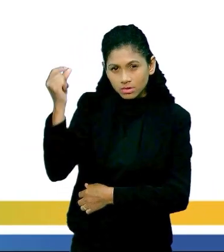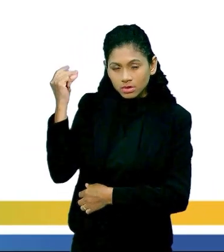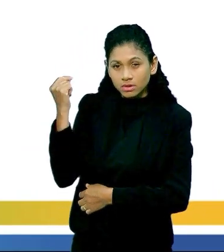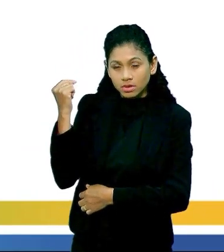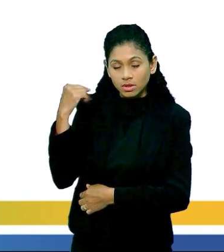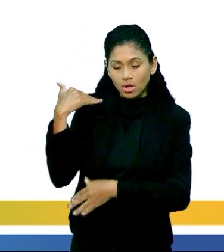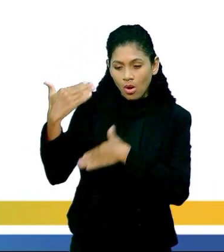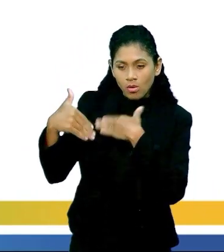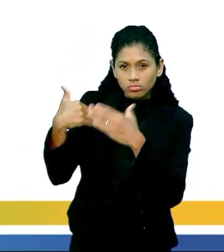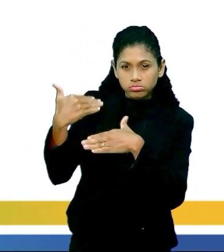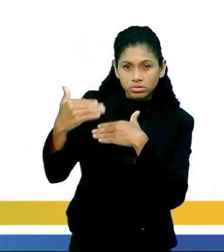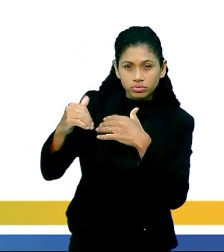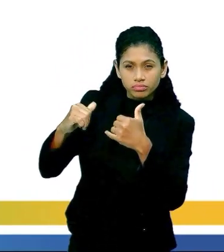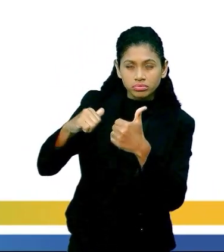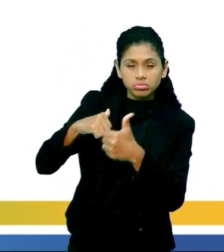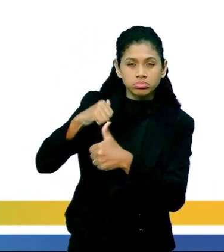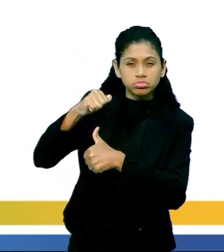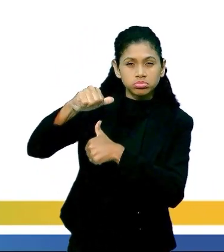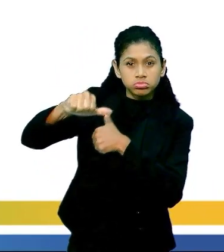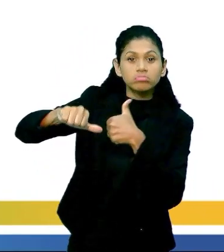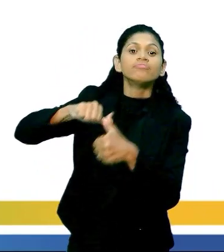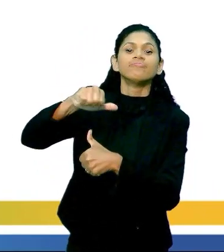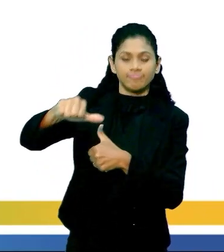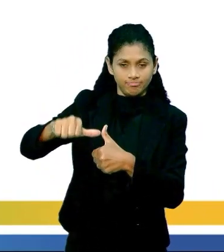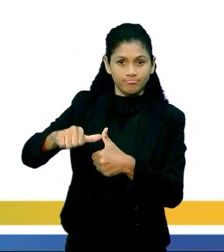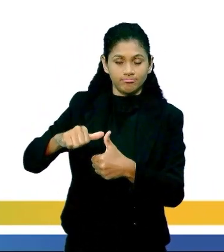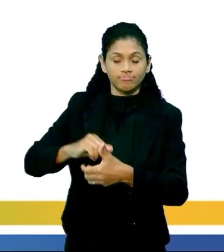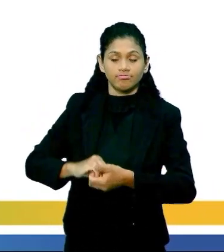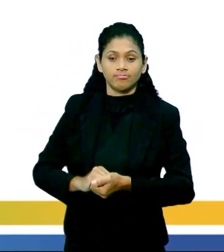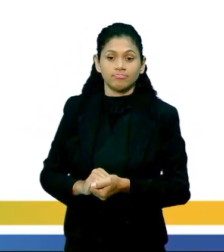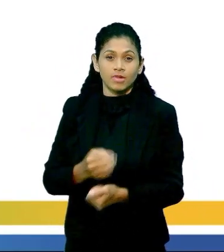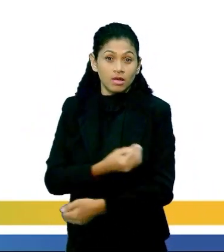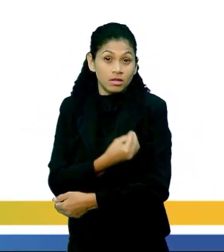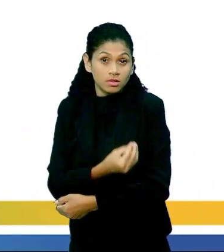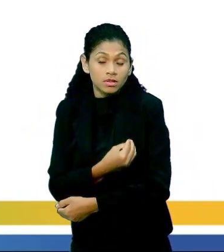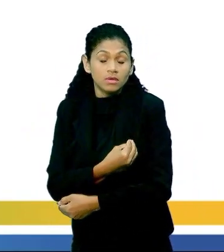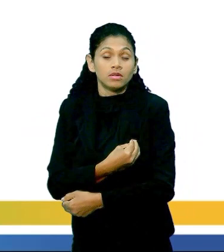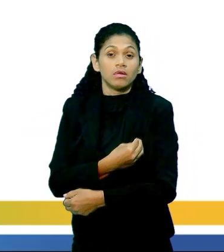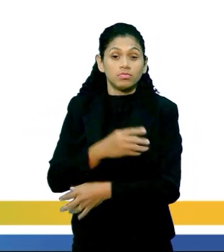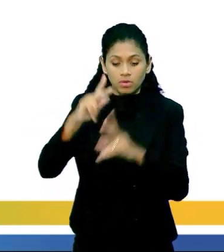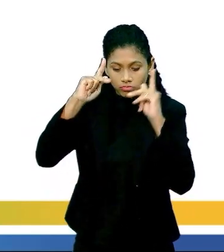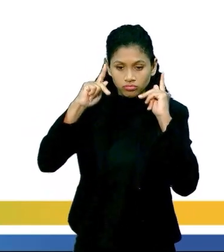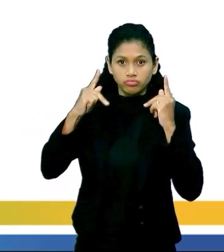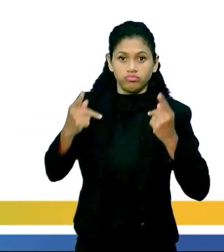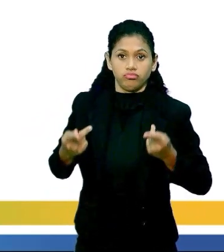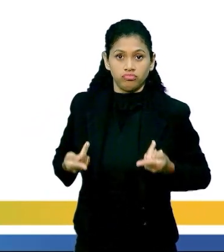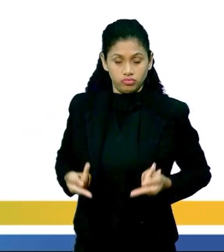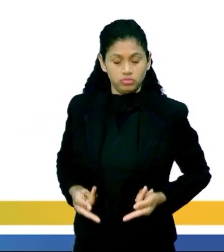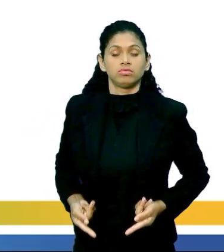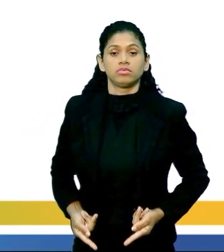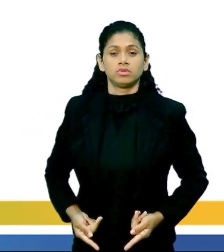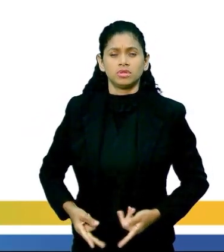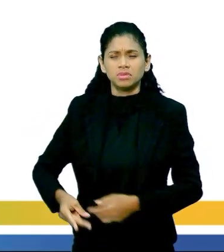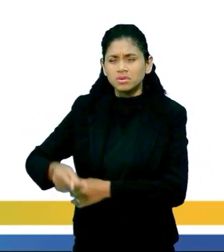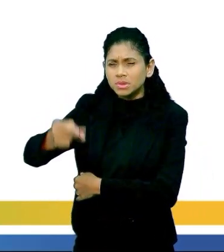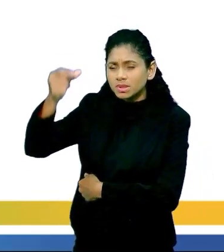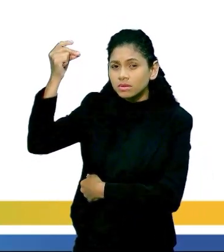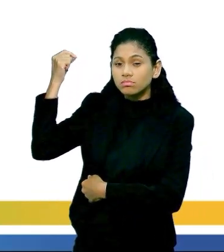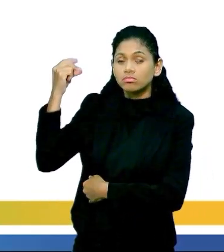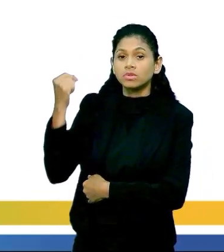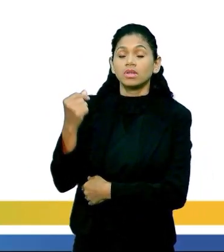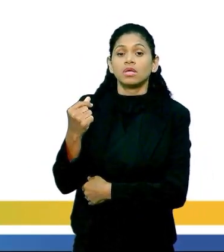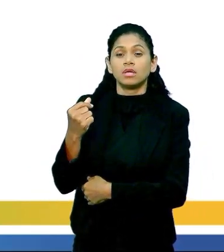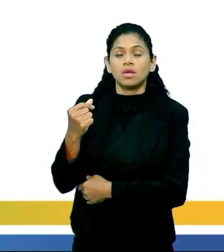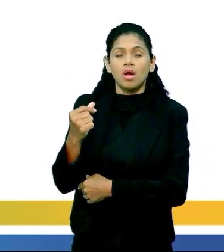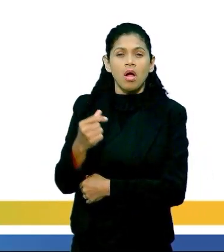diversas transformações e faz parte da vida dos seres humanos desde a pré-história. Seja por seu caráter ritualístico ou